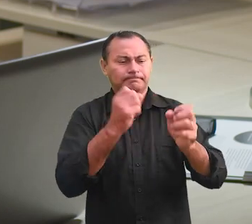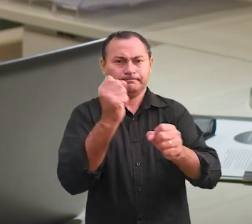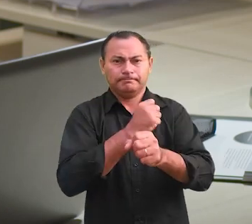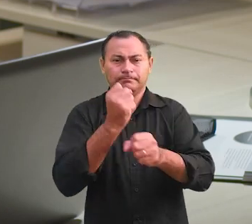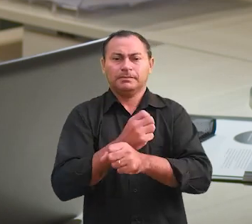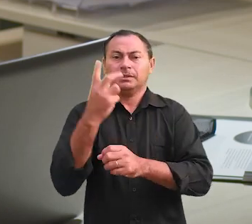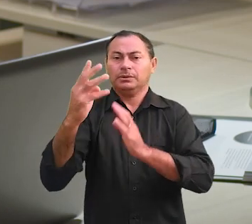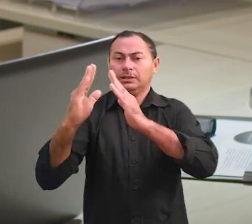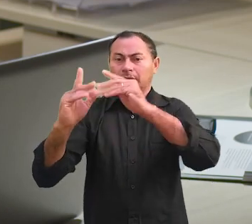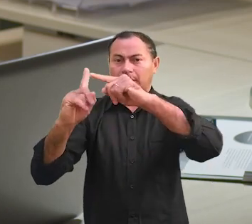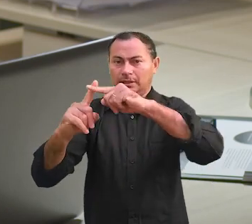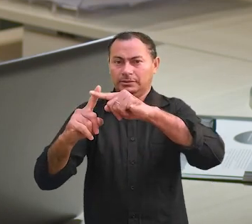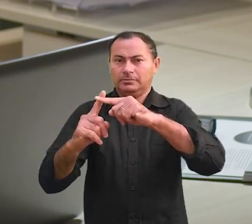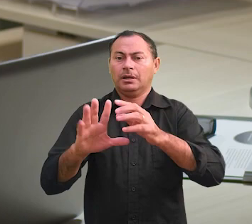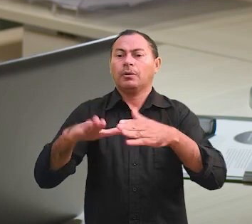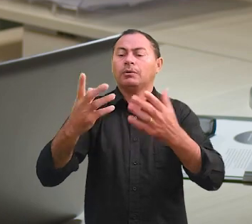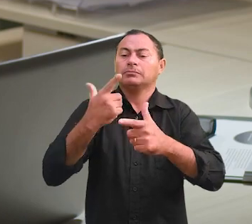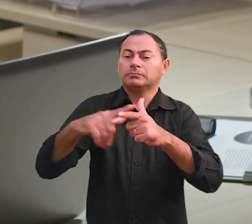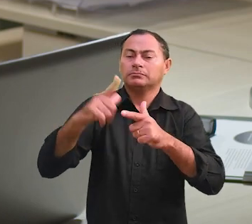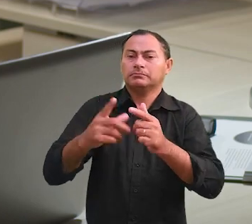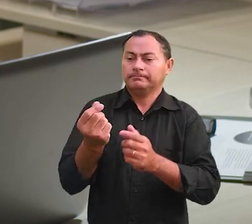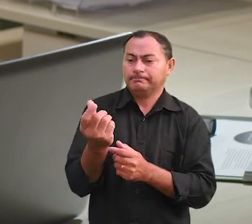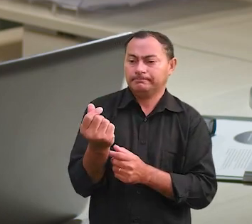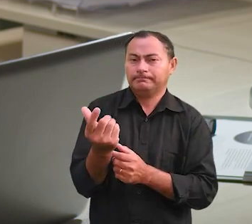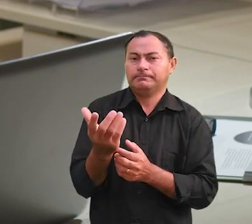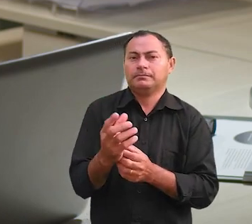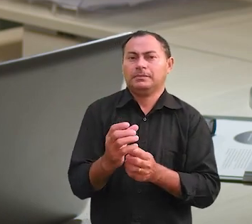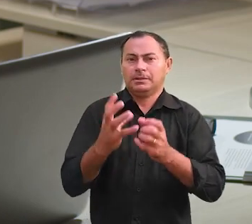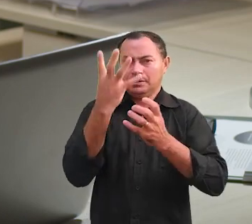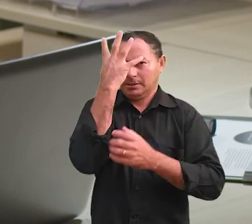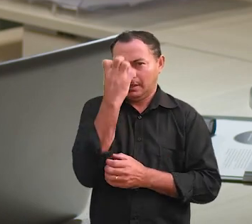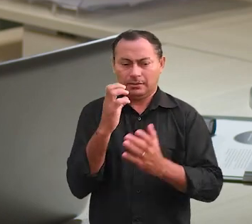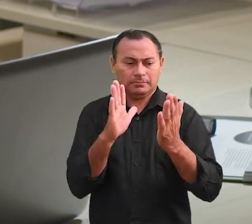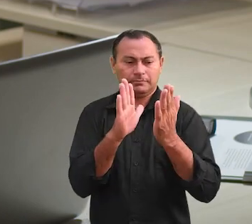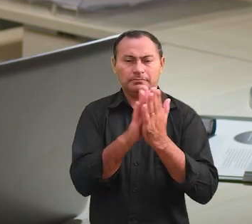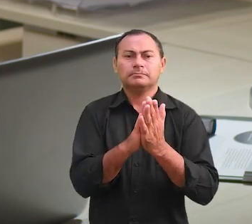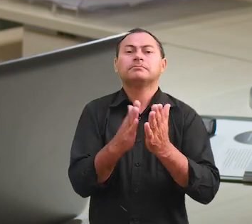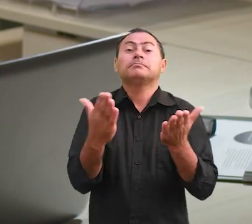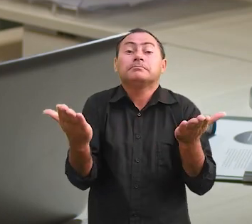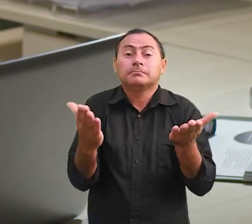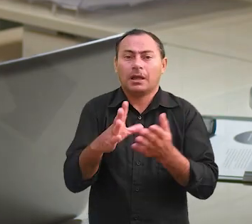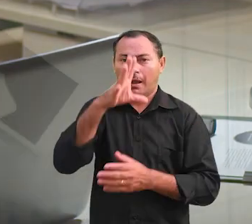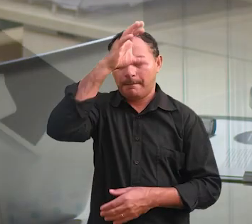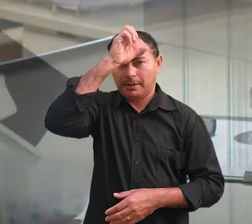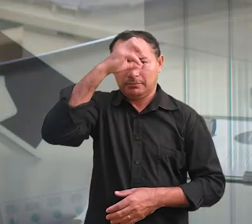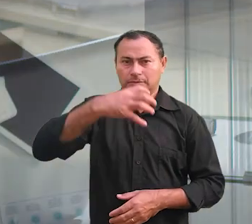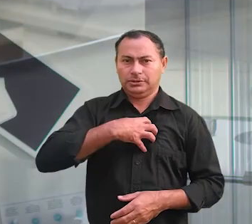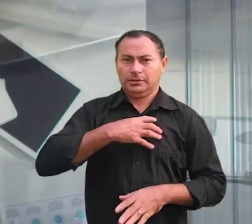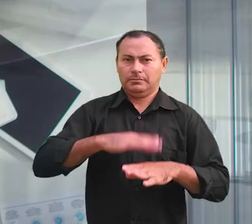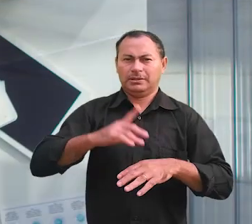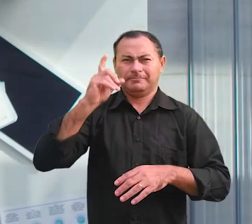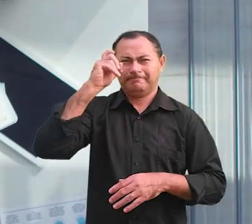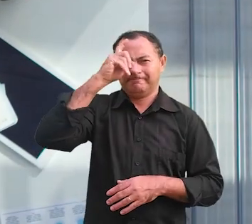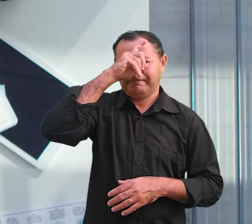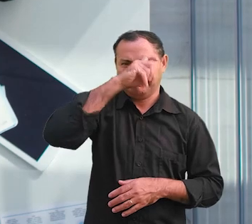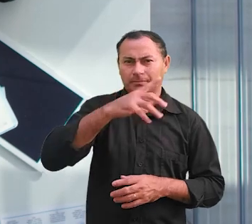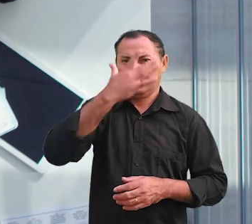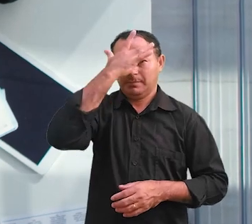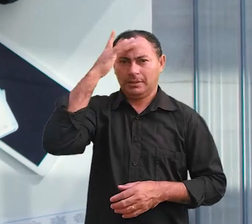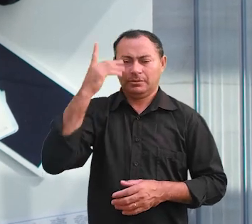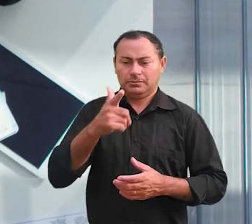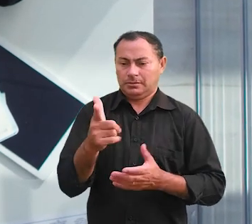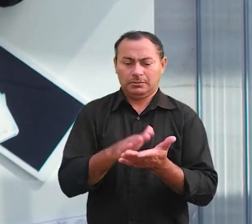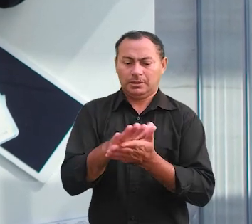e construção de duas igrejas e quantos problemas financeiros sérios enfrentamos em aprendemos um jeito mais